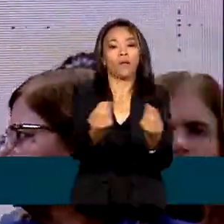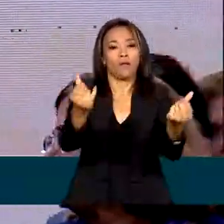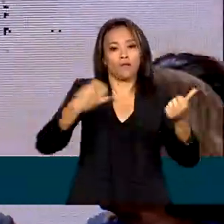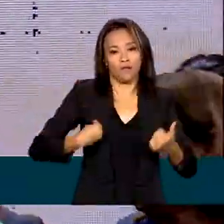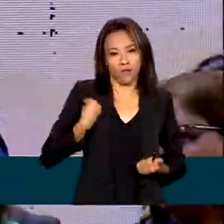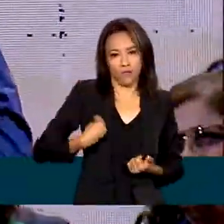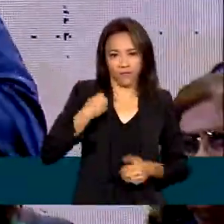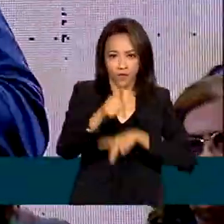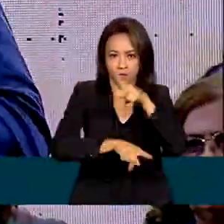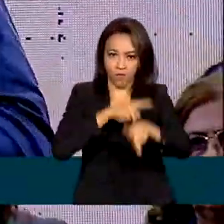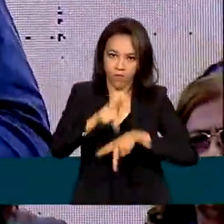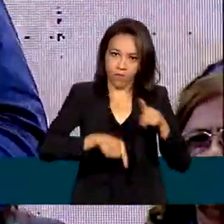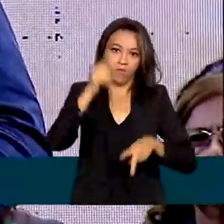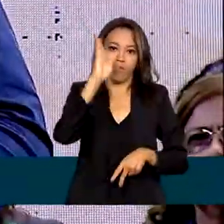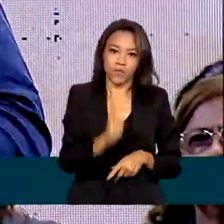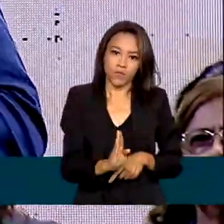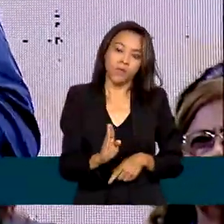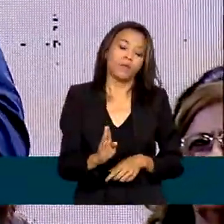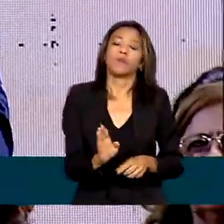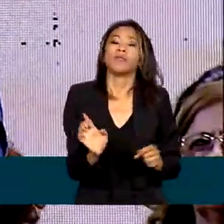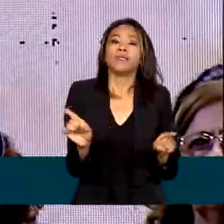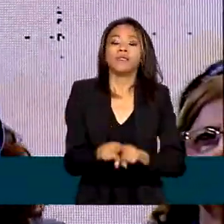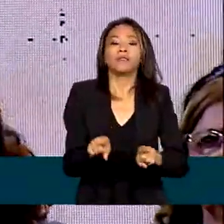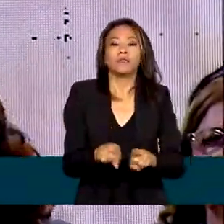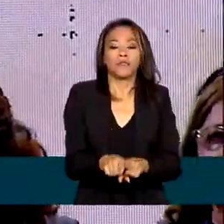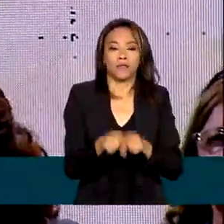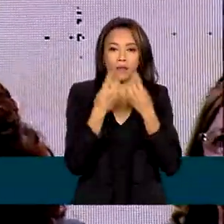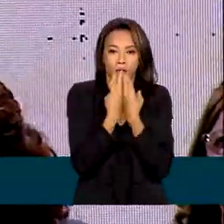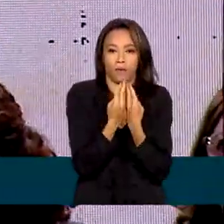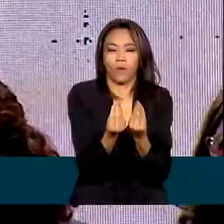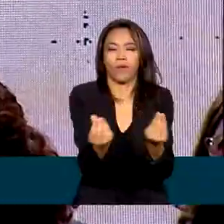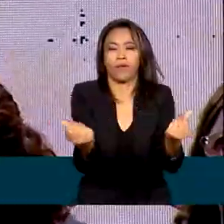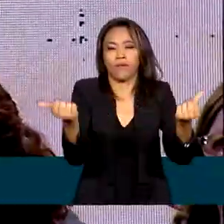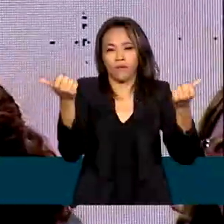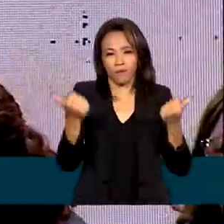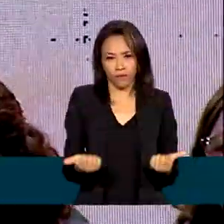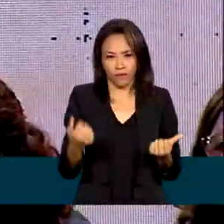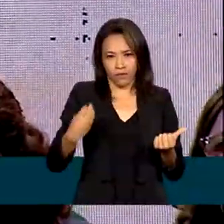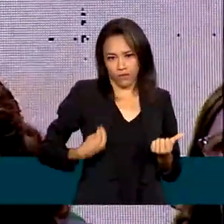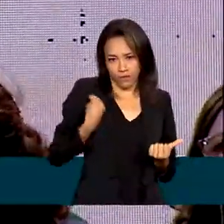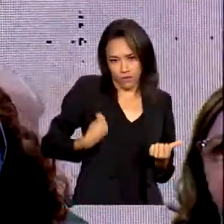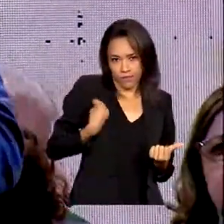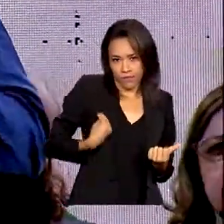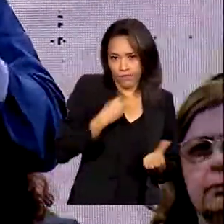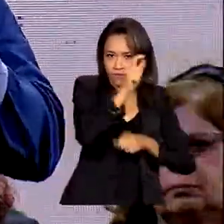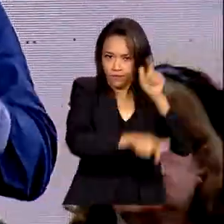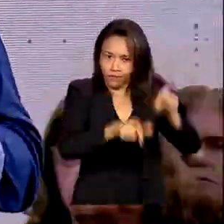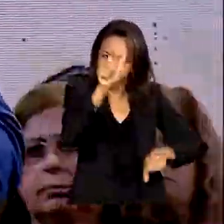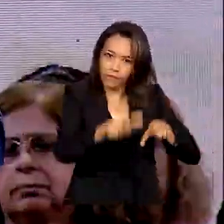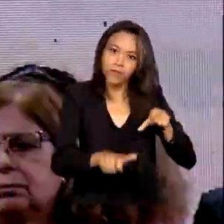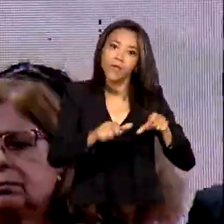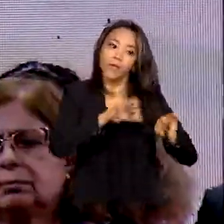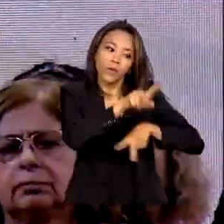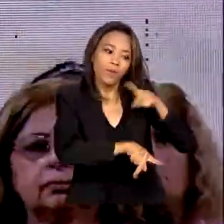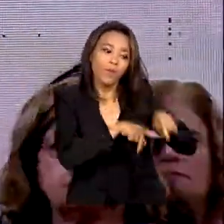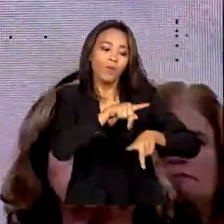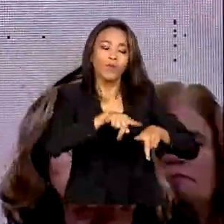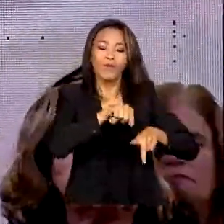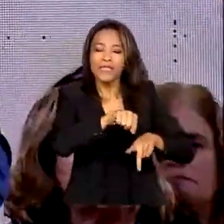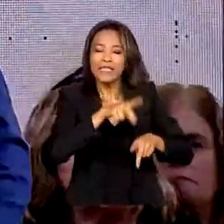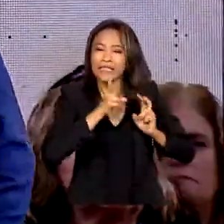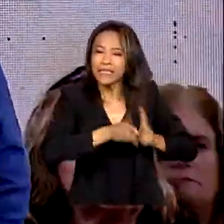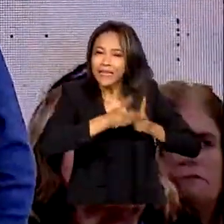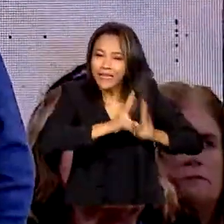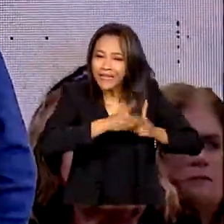e, sobretudo, na caloria, na qualidade de vida do povo que costuma trabalhar